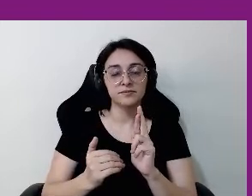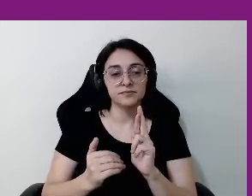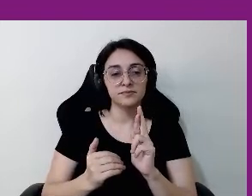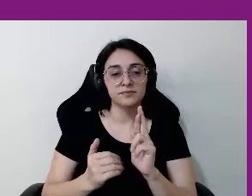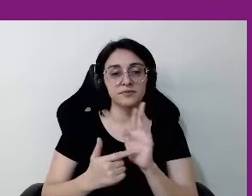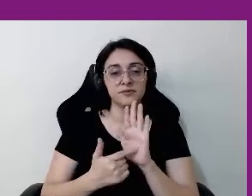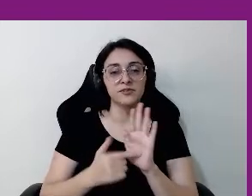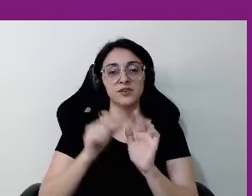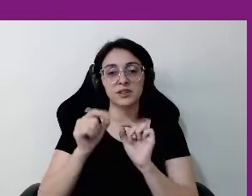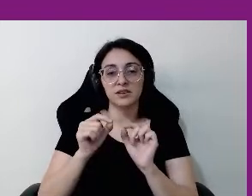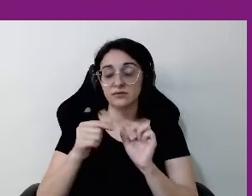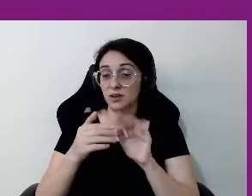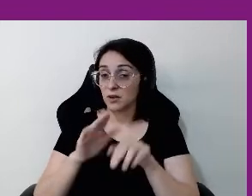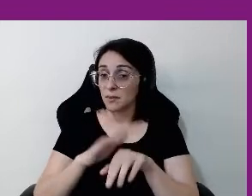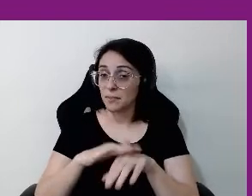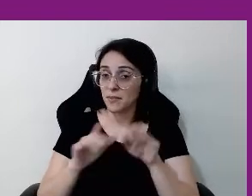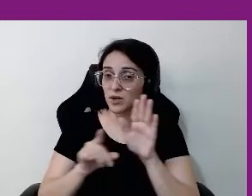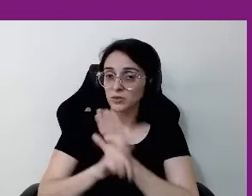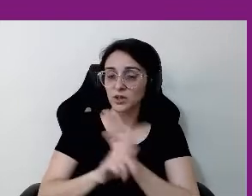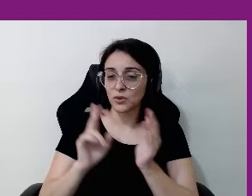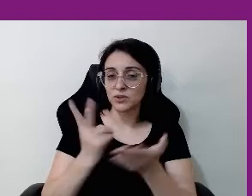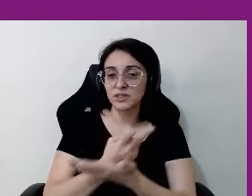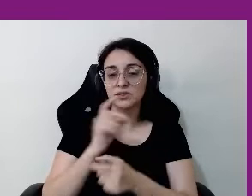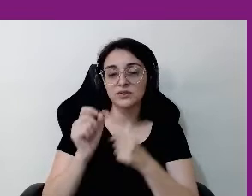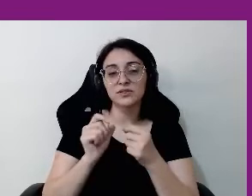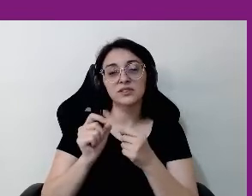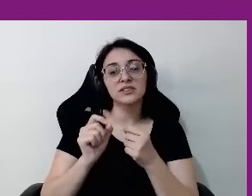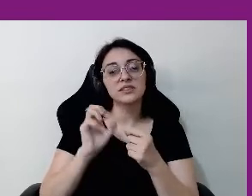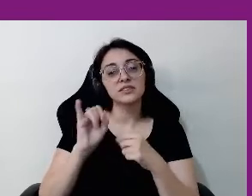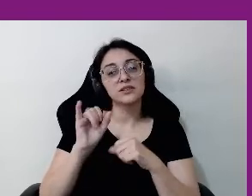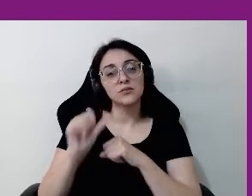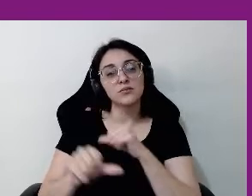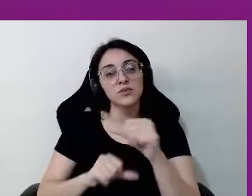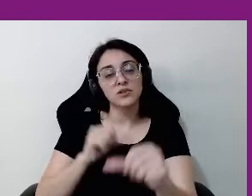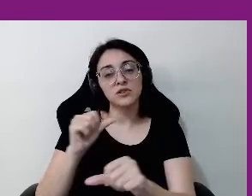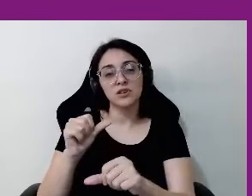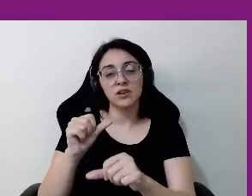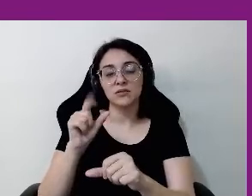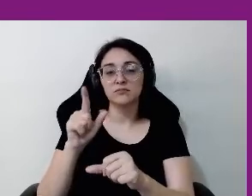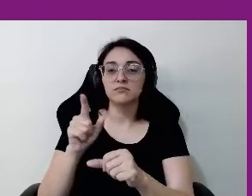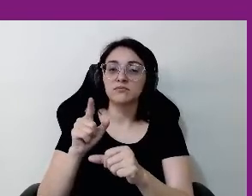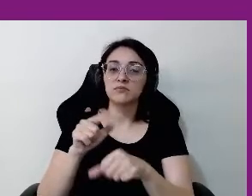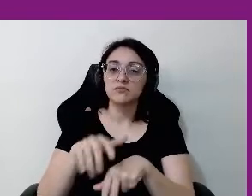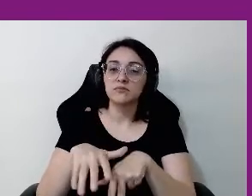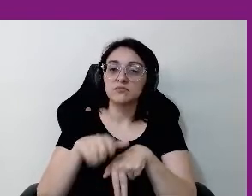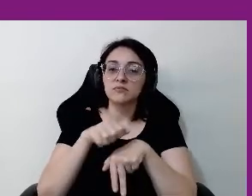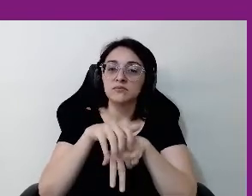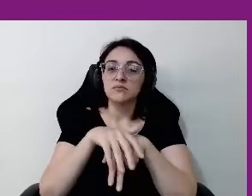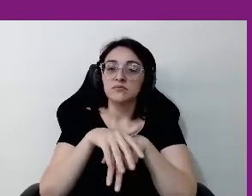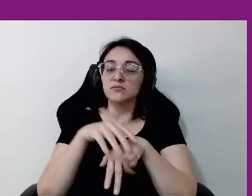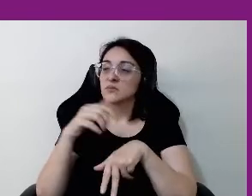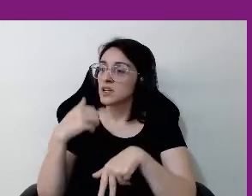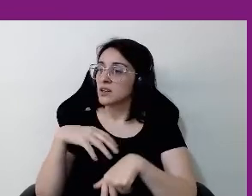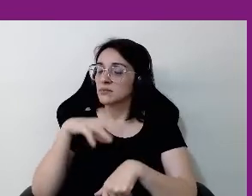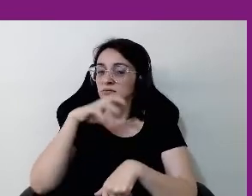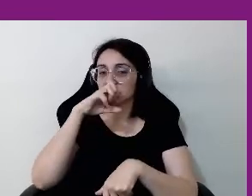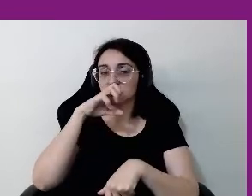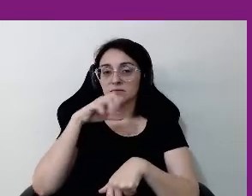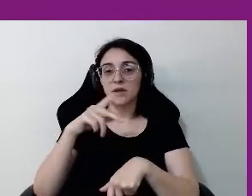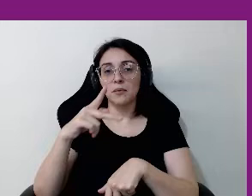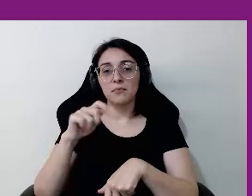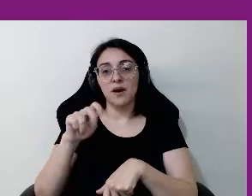que foi feita a pergunta, o que acontece se nós mudarmos da ventilação convencional para o PAV+.